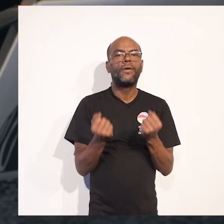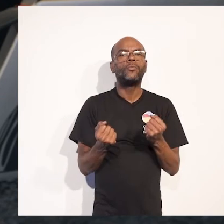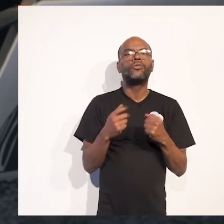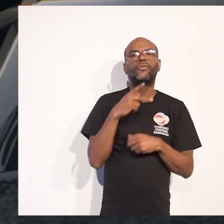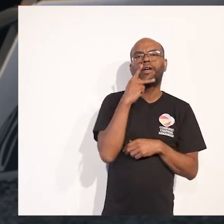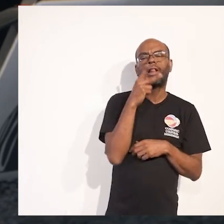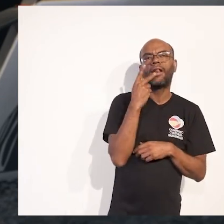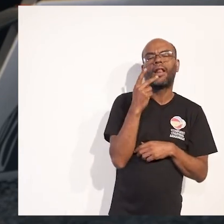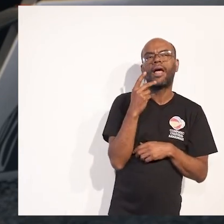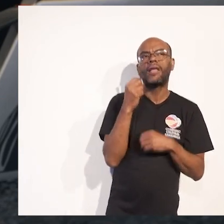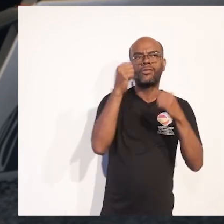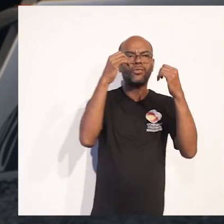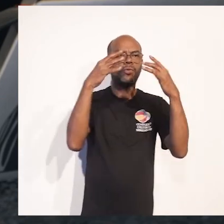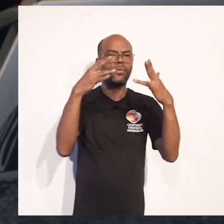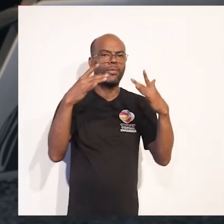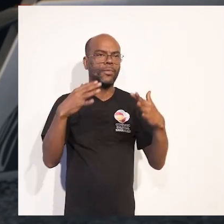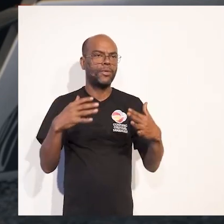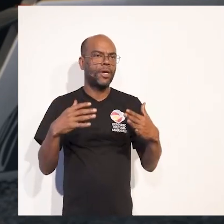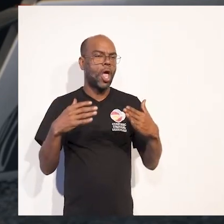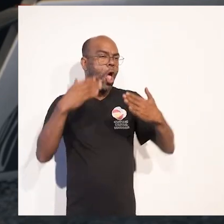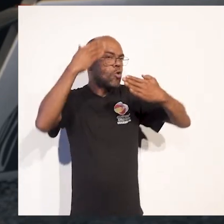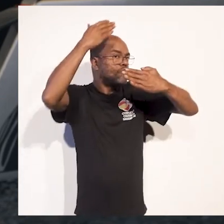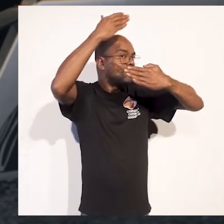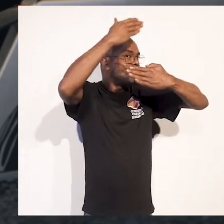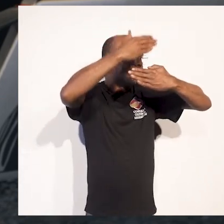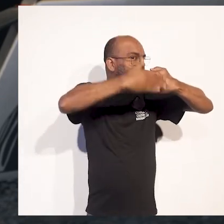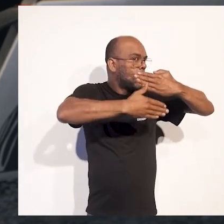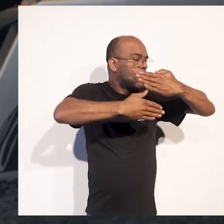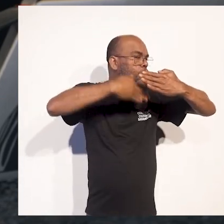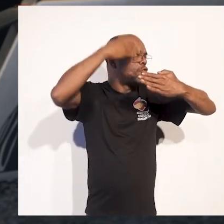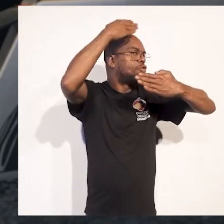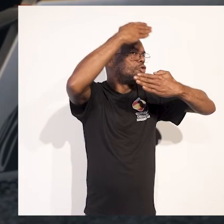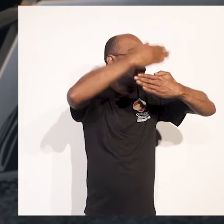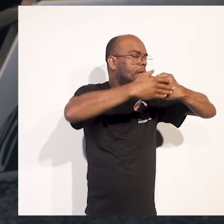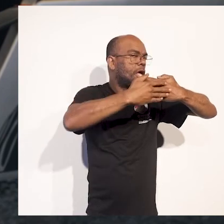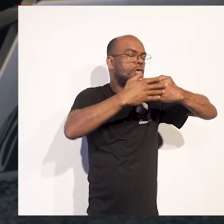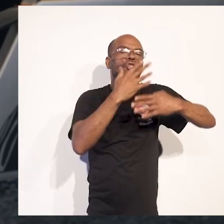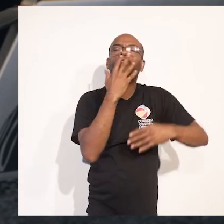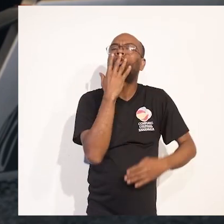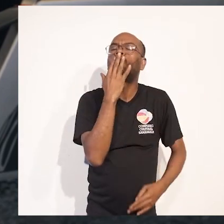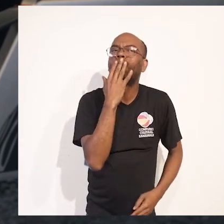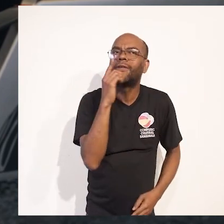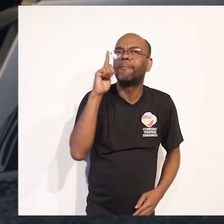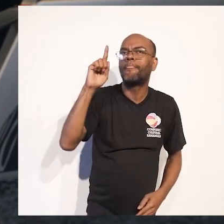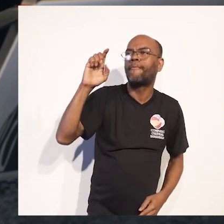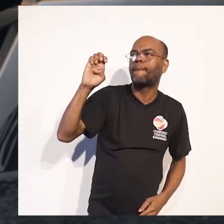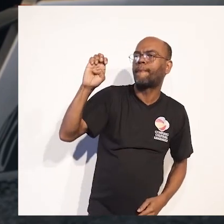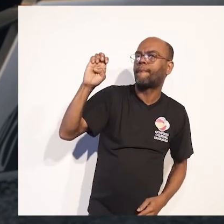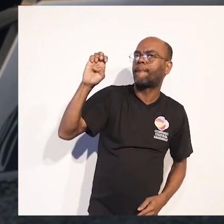sobre os nossos filtros de luz, ou seja, o que a gente chama de gelatina. A gente